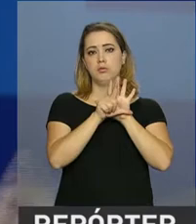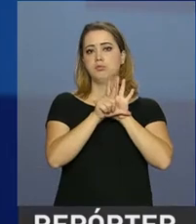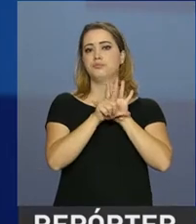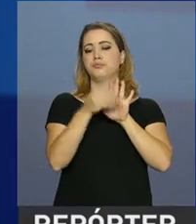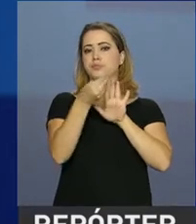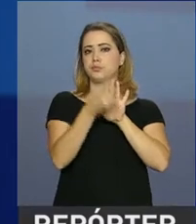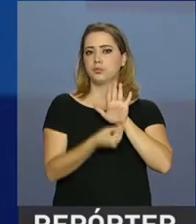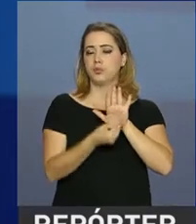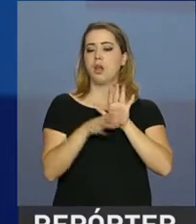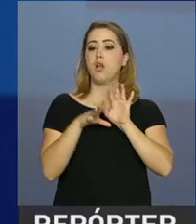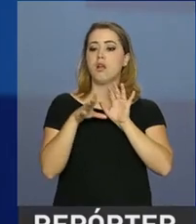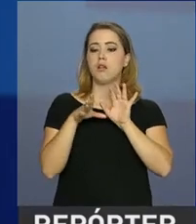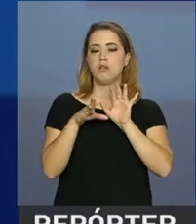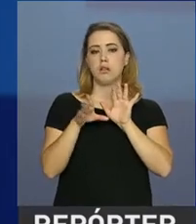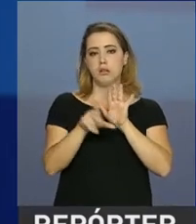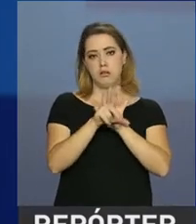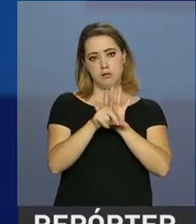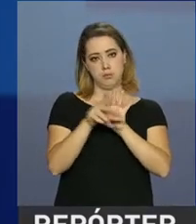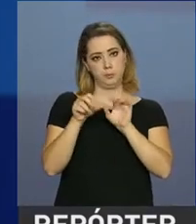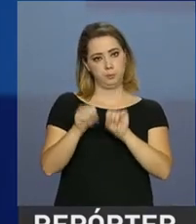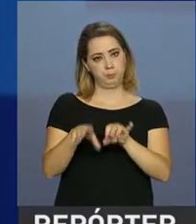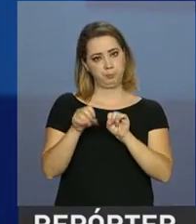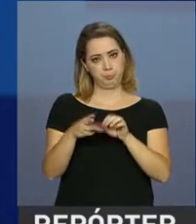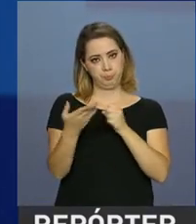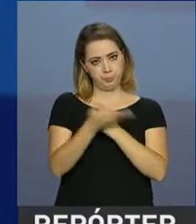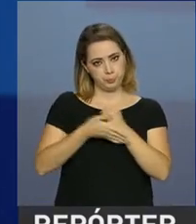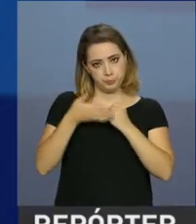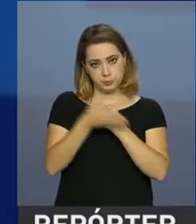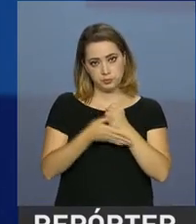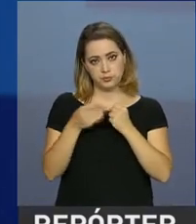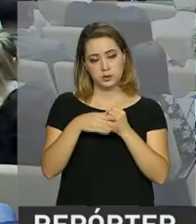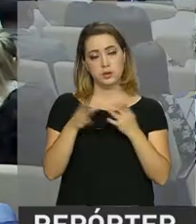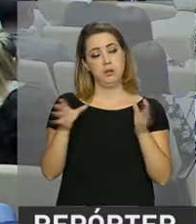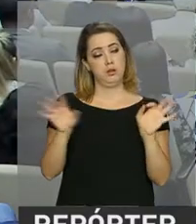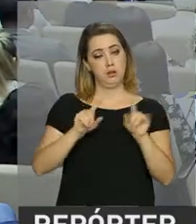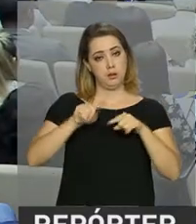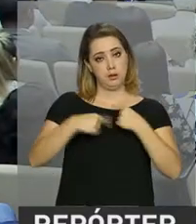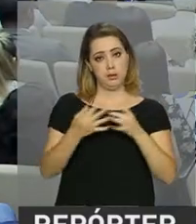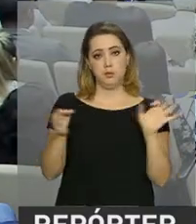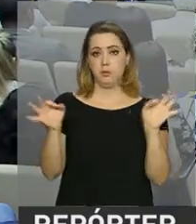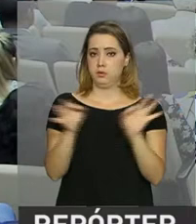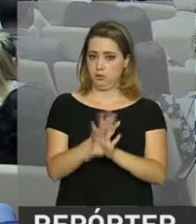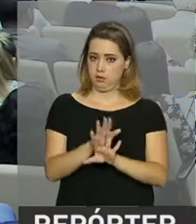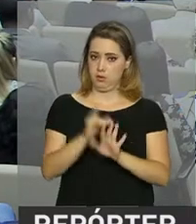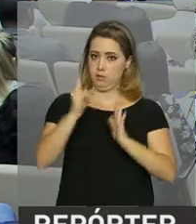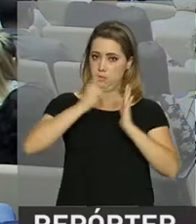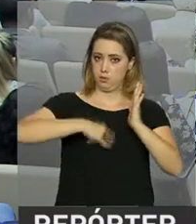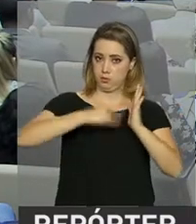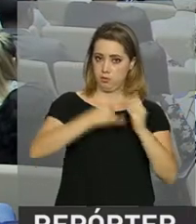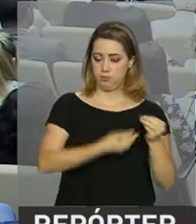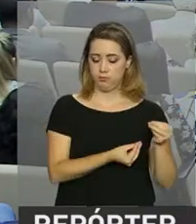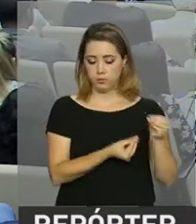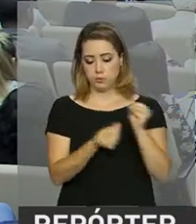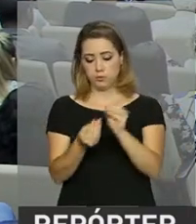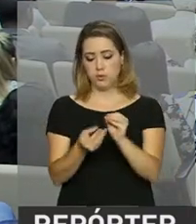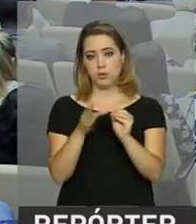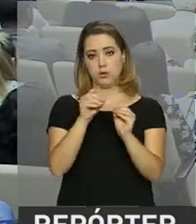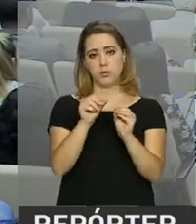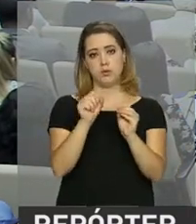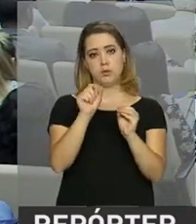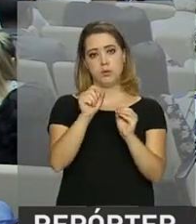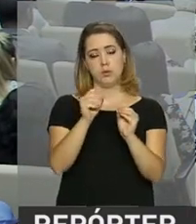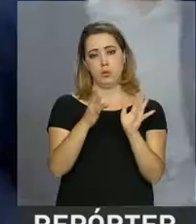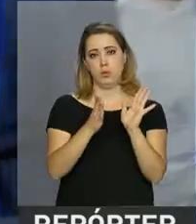regem a educação no país assim que o ministério da educação concluir a versão final do documento o texto que será